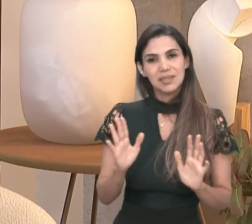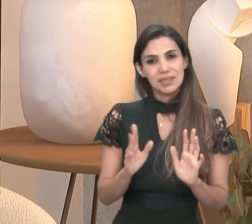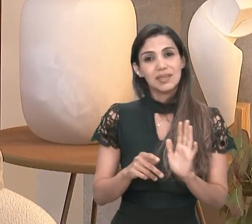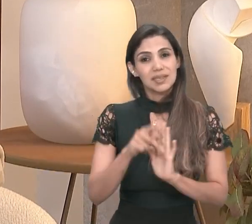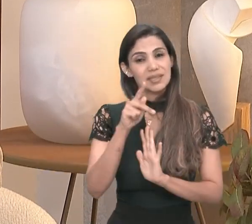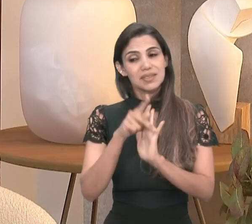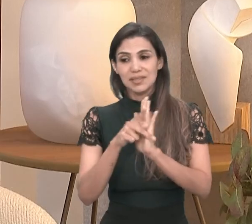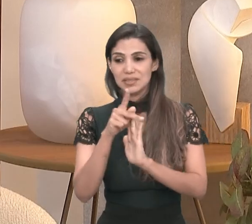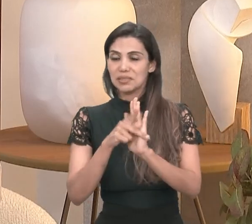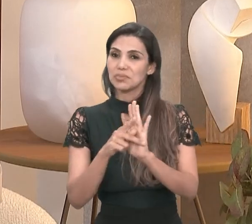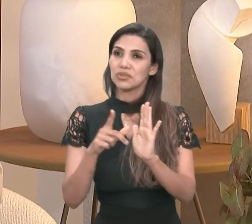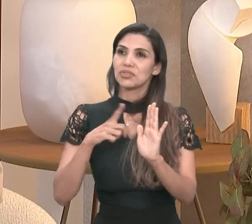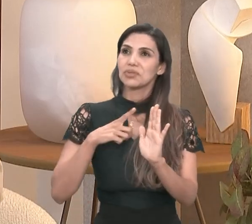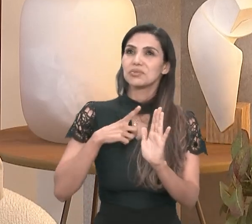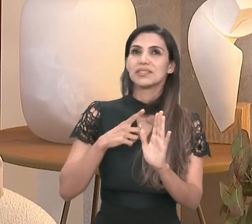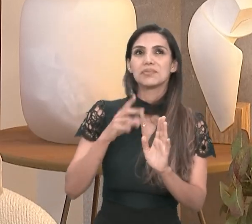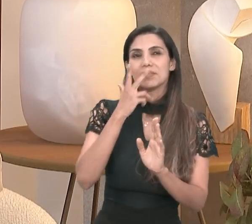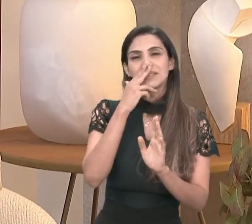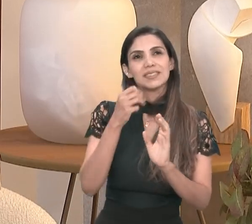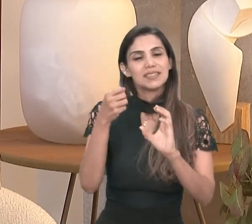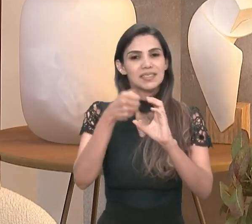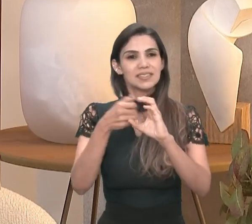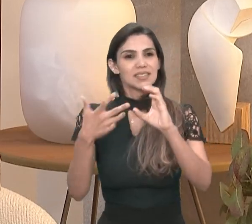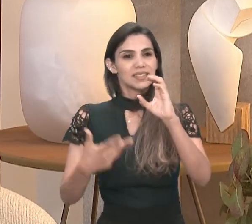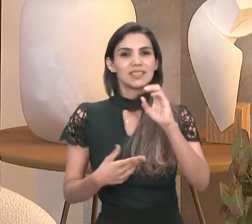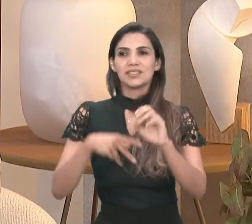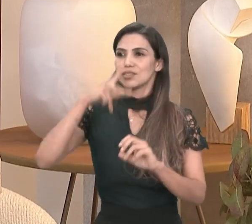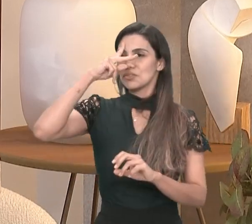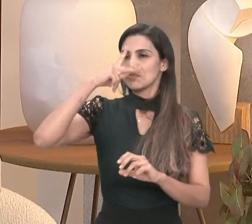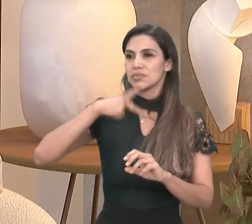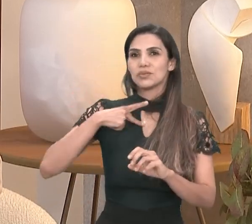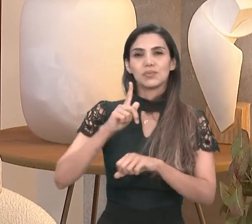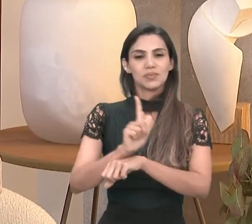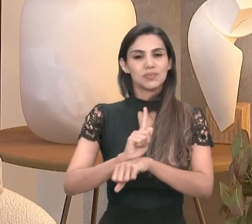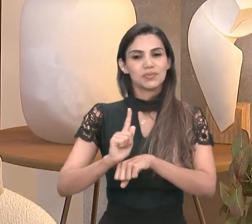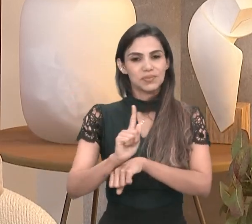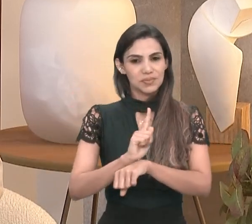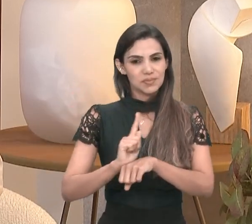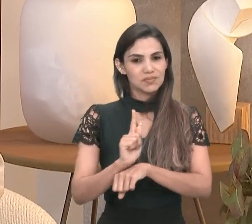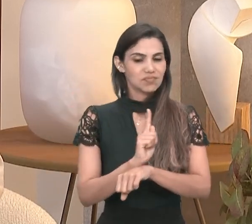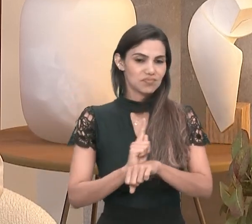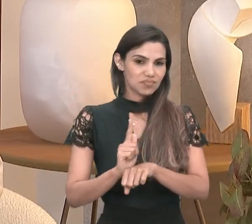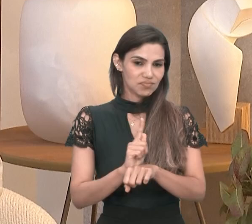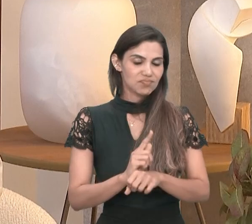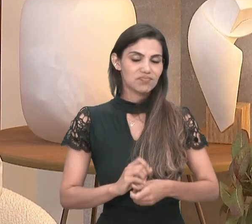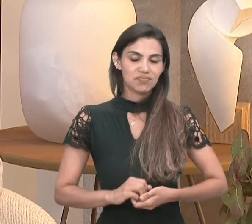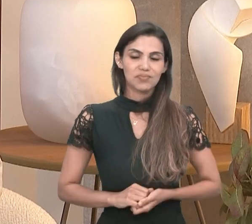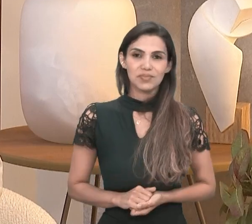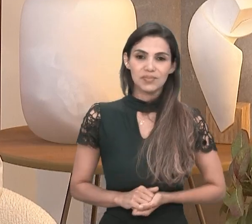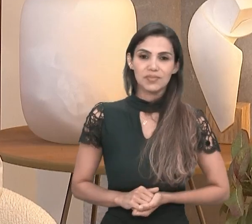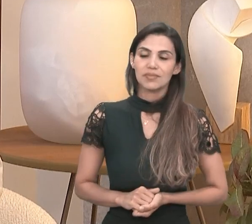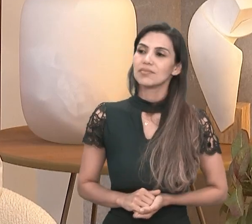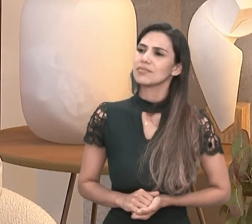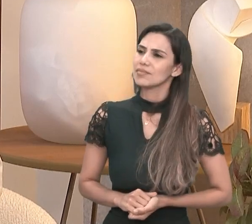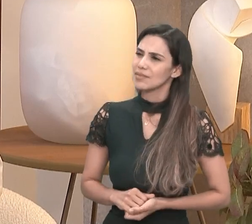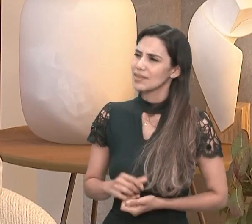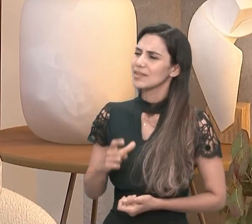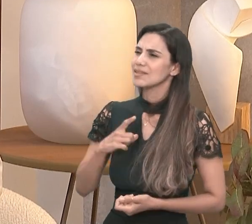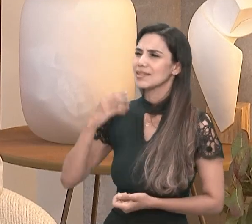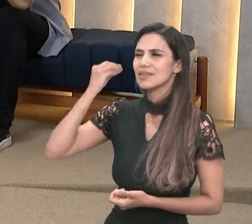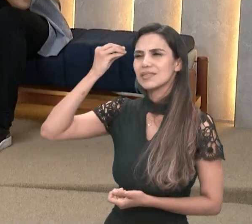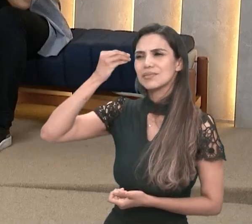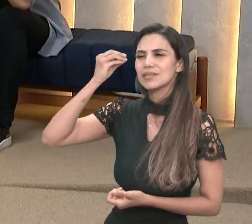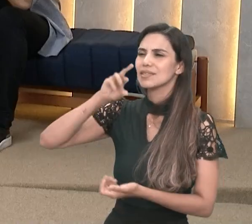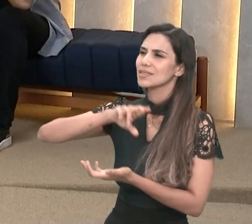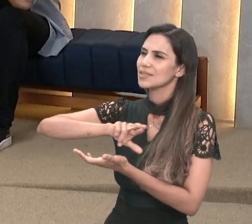anárquico, de autogestão, né? E sobretudo de contramão. São muitas vivências do